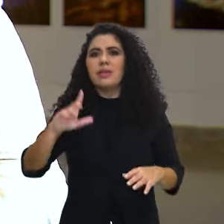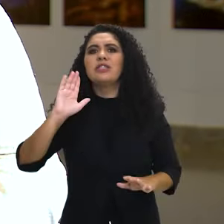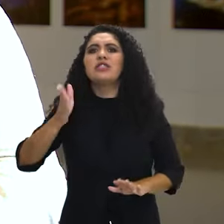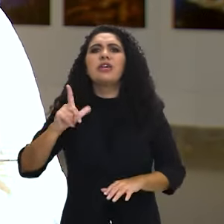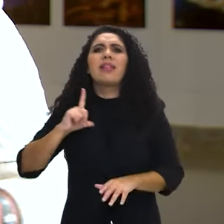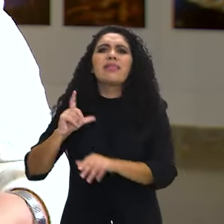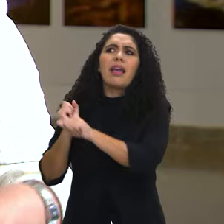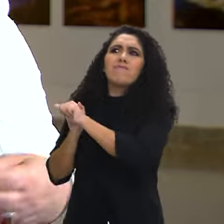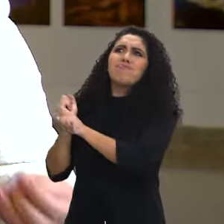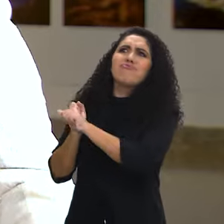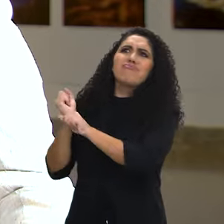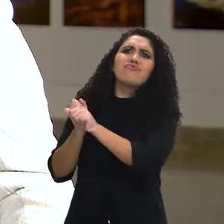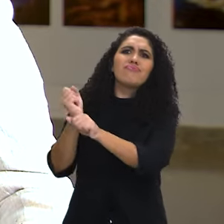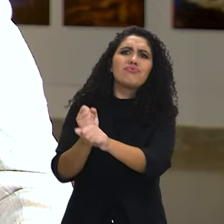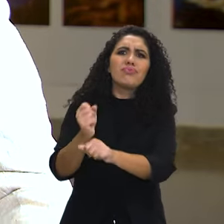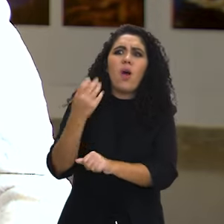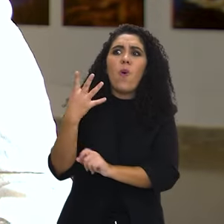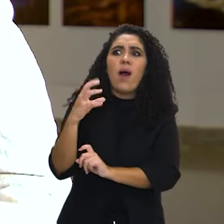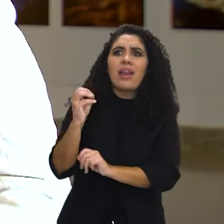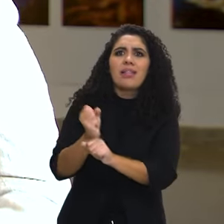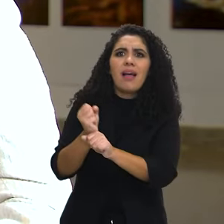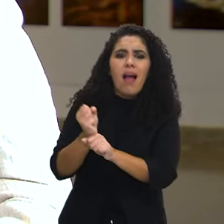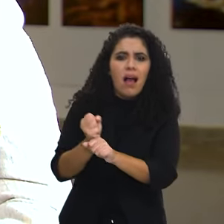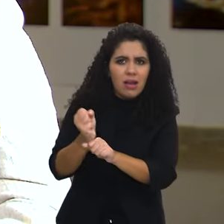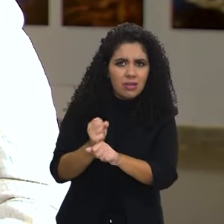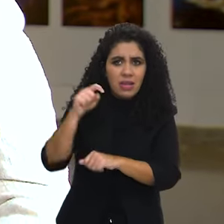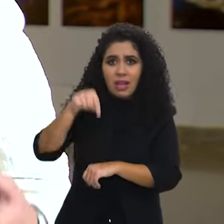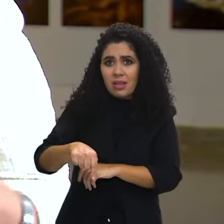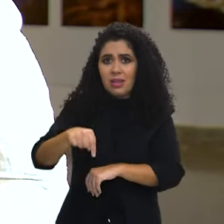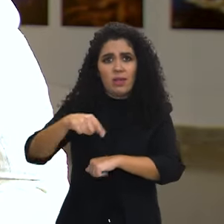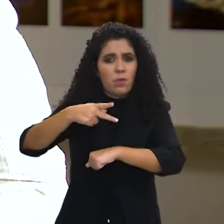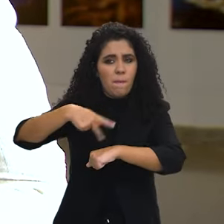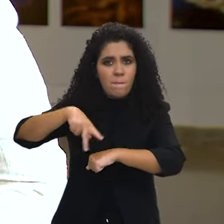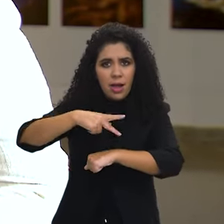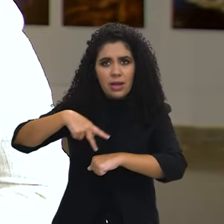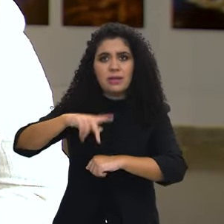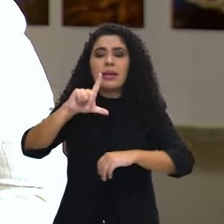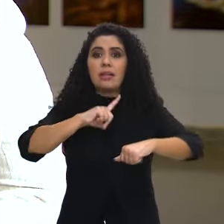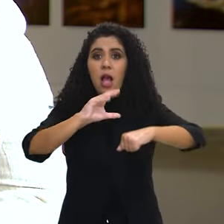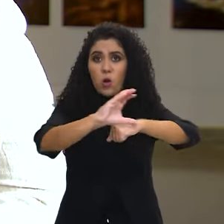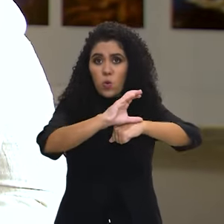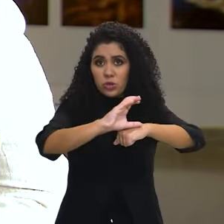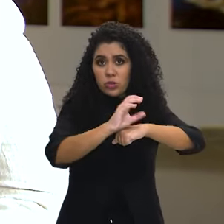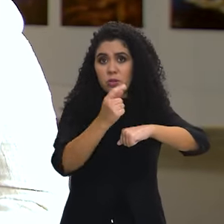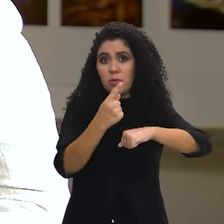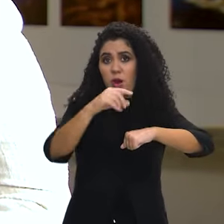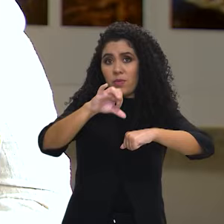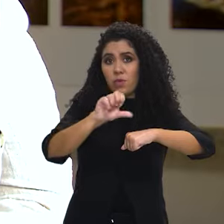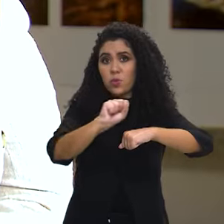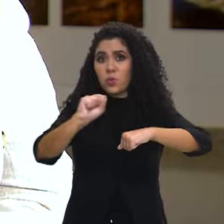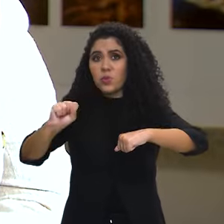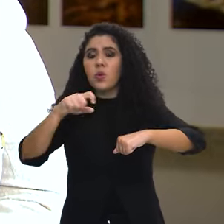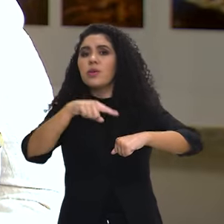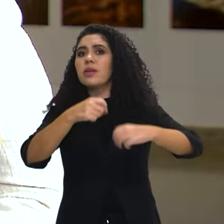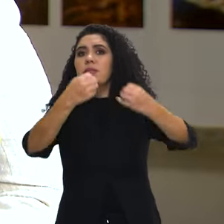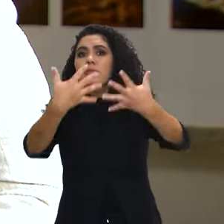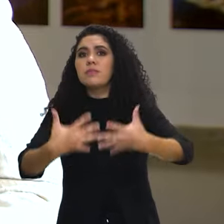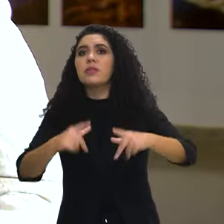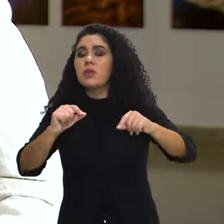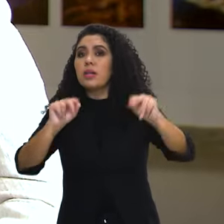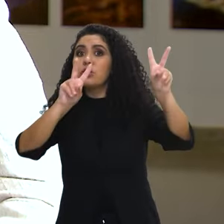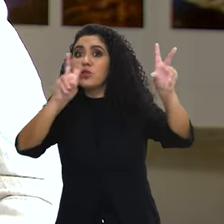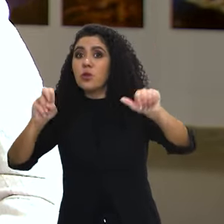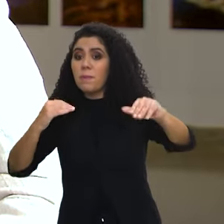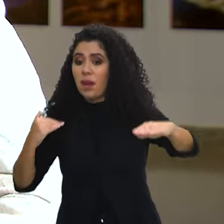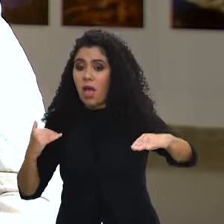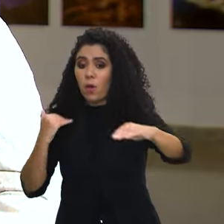CLT Então existe há mais de 40 anos no país e a Constituição de 1988 ela reforçou a questão